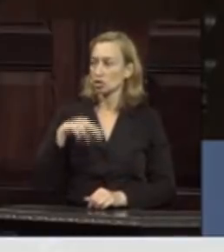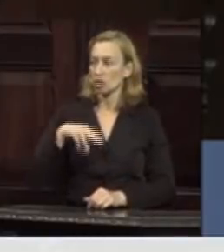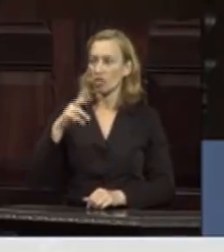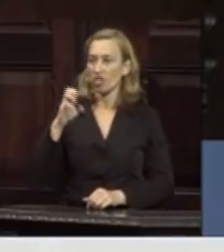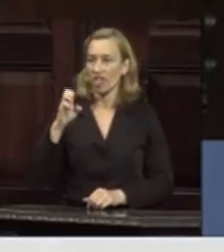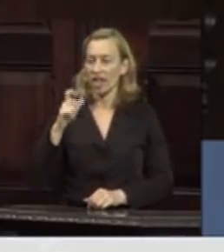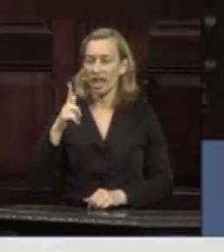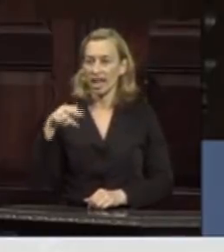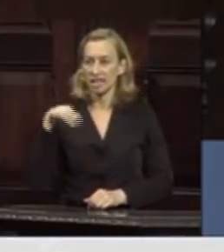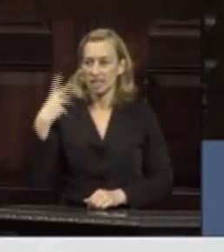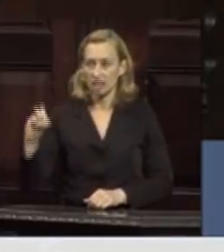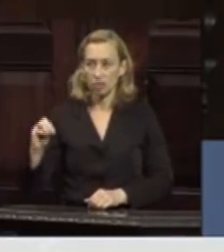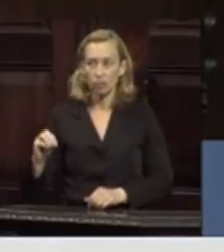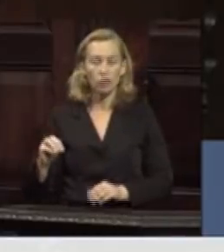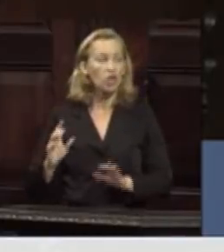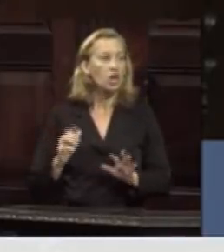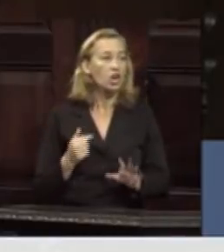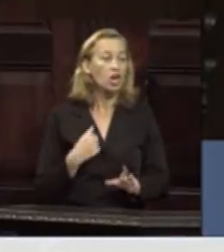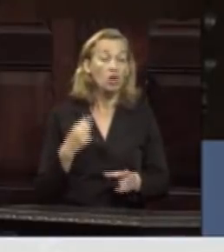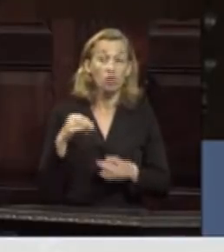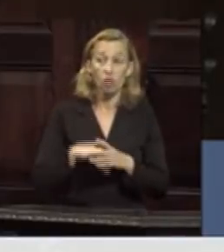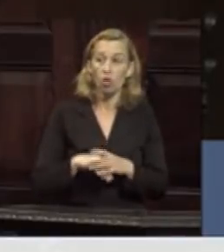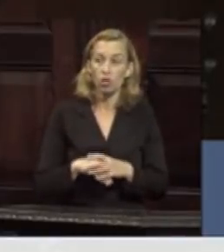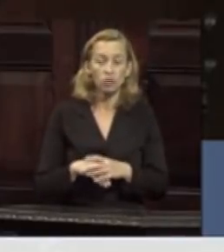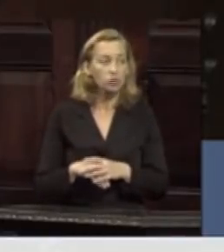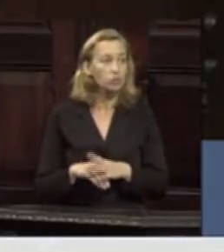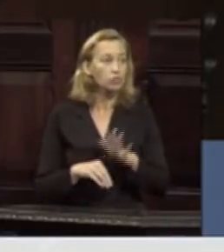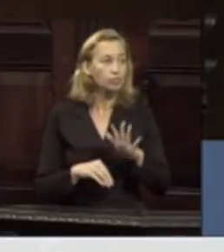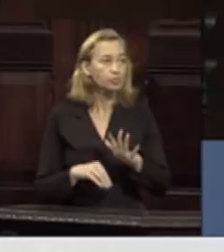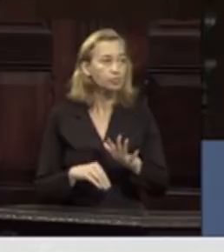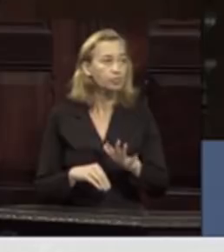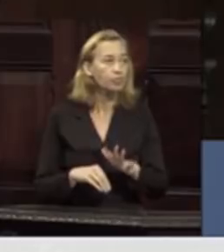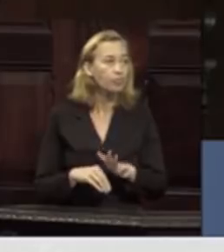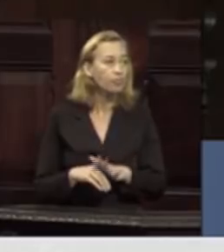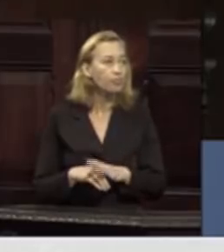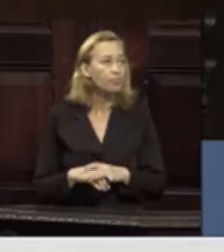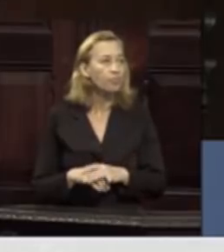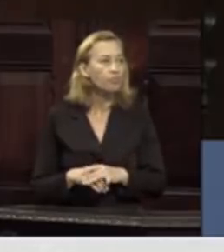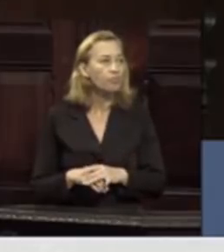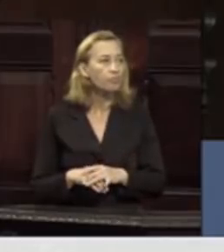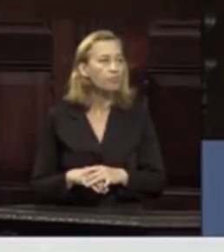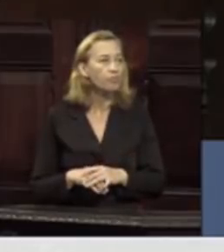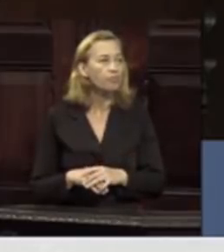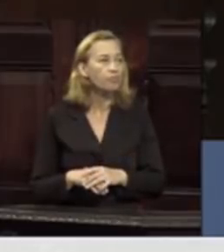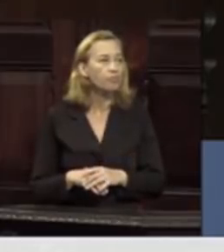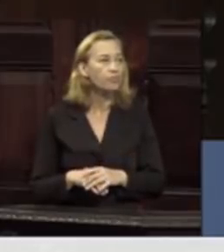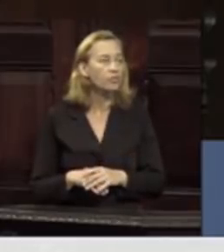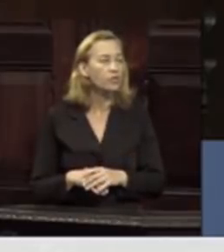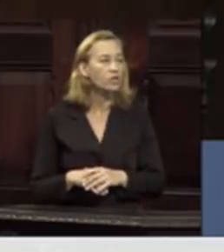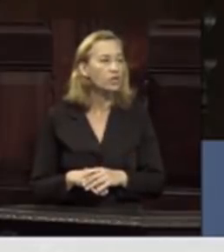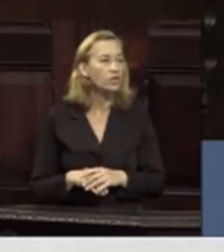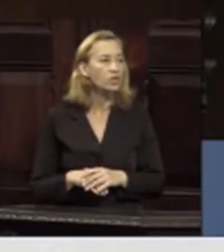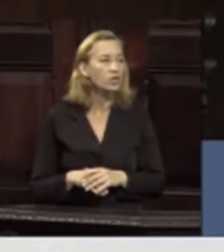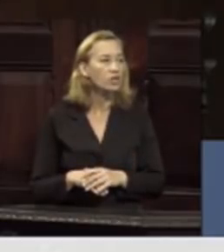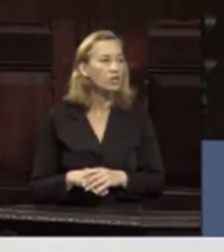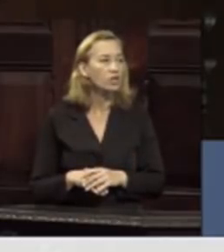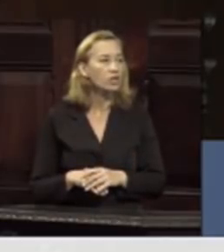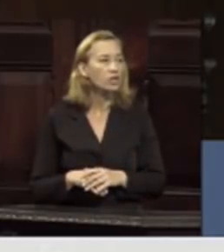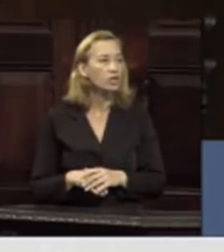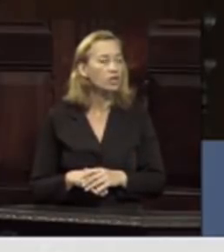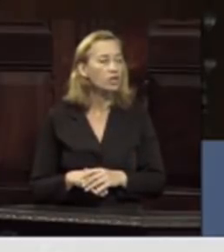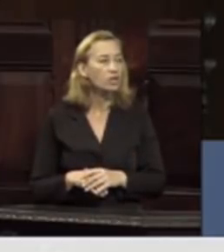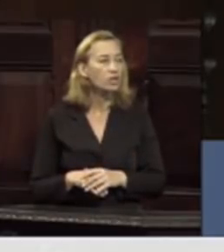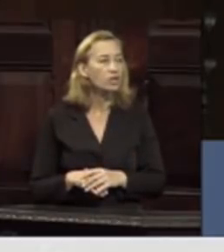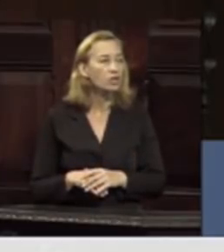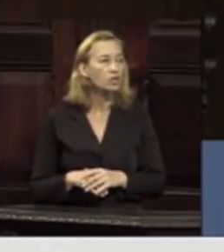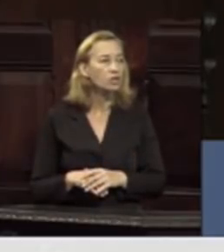tem. Na verdade, essa emenda do deputado Luiz Paulo... Para concluir, a gente está sem quórum, é inócua, deputado, é inócua, porque